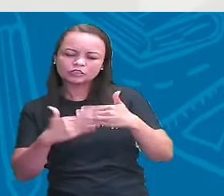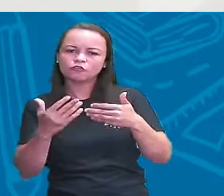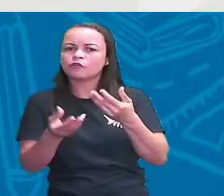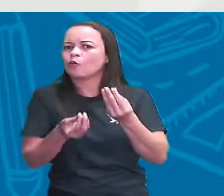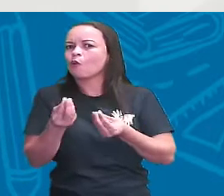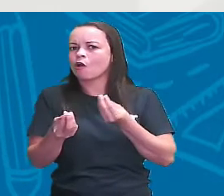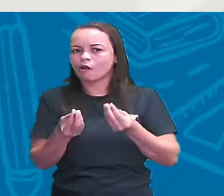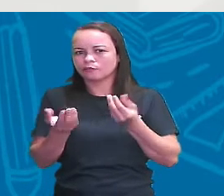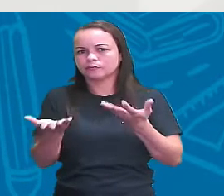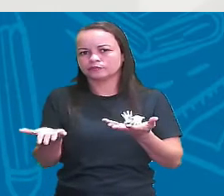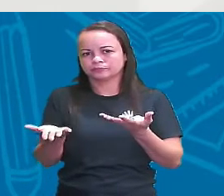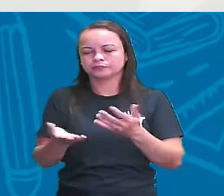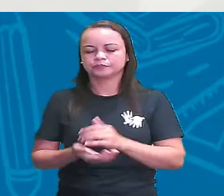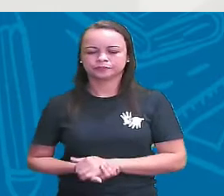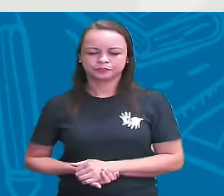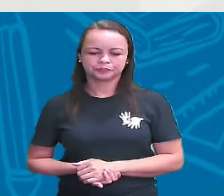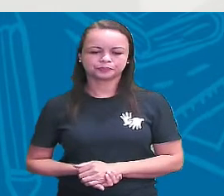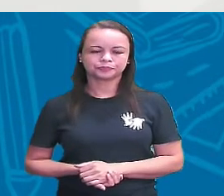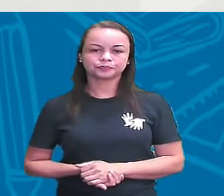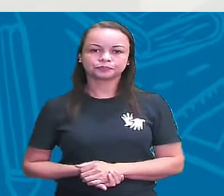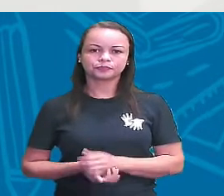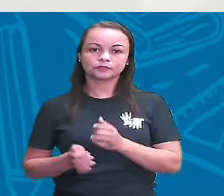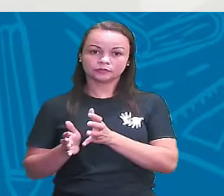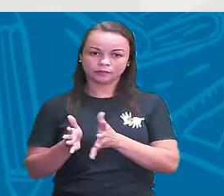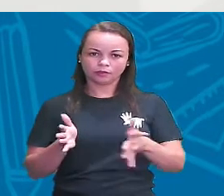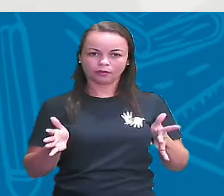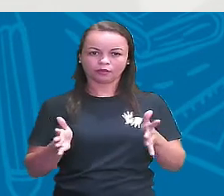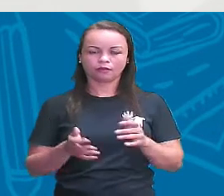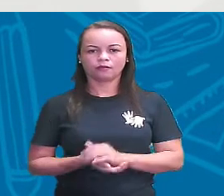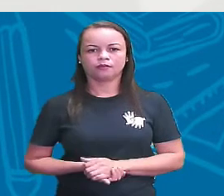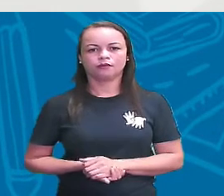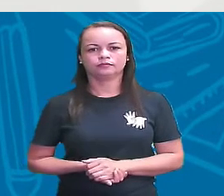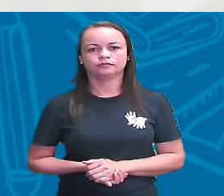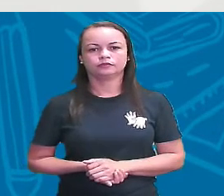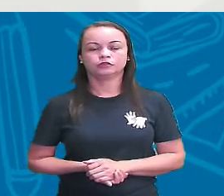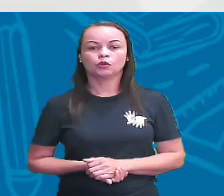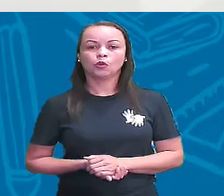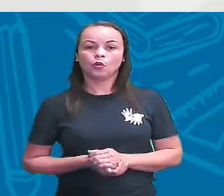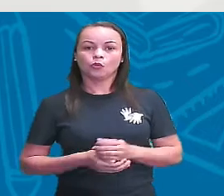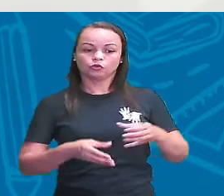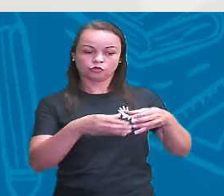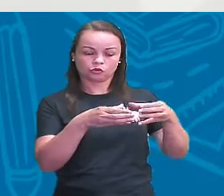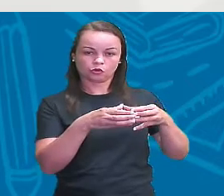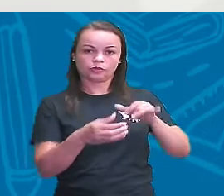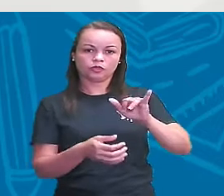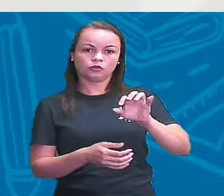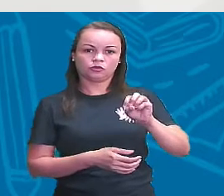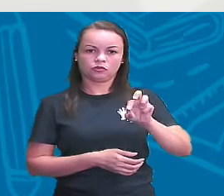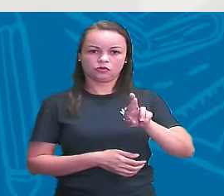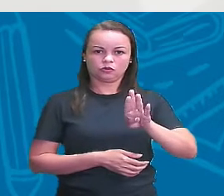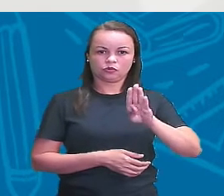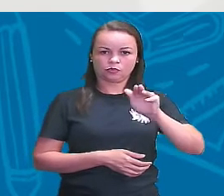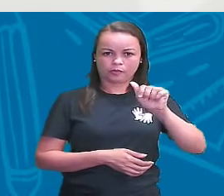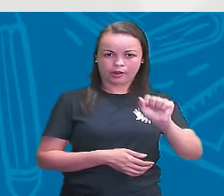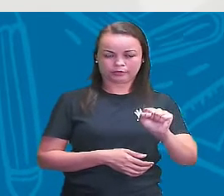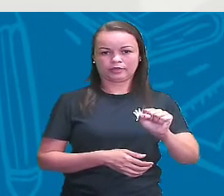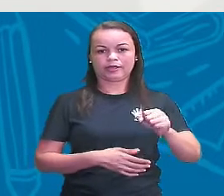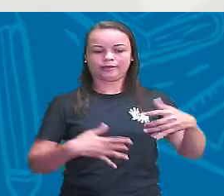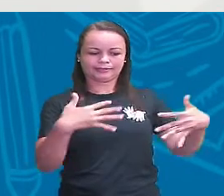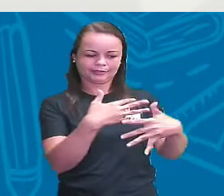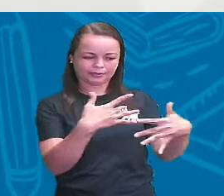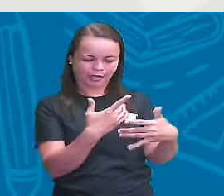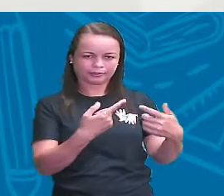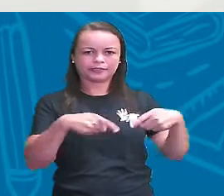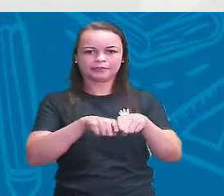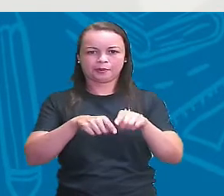desenvolver, certo? Vamos prosseguir. Então, os reinos iorubais eram cidades-estados. Como assim, professor?